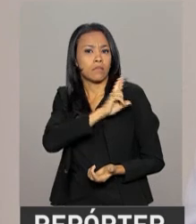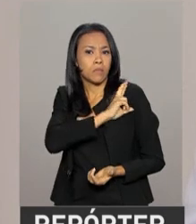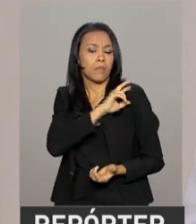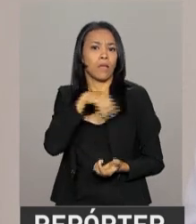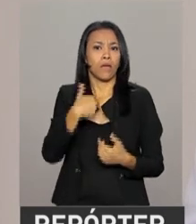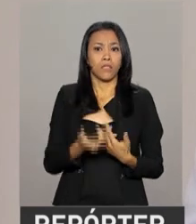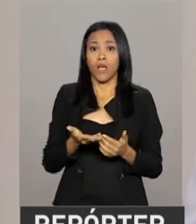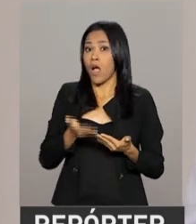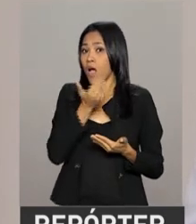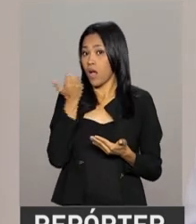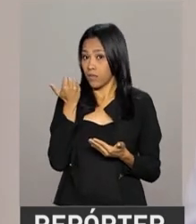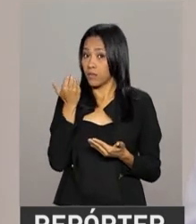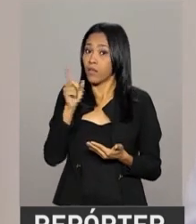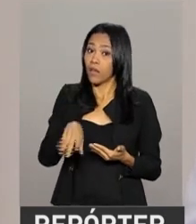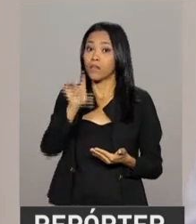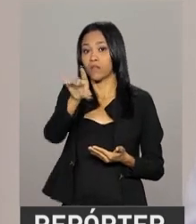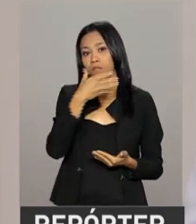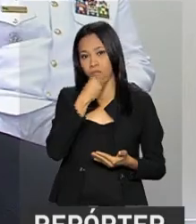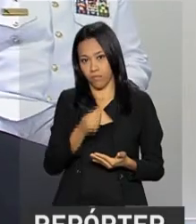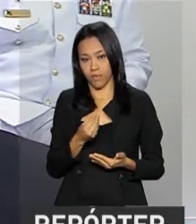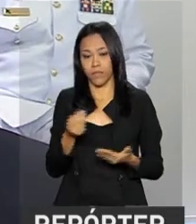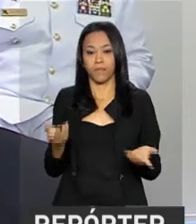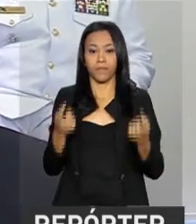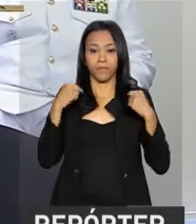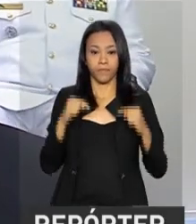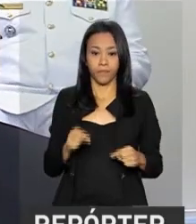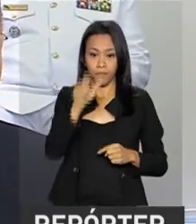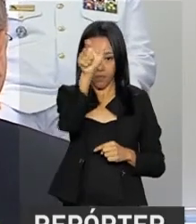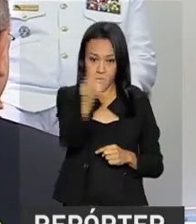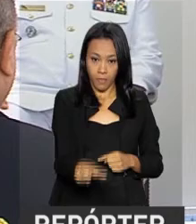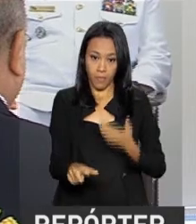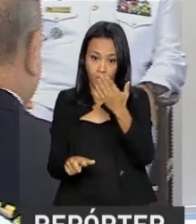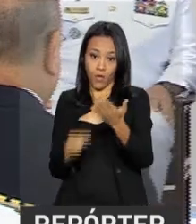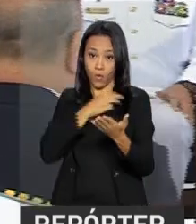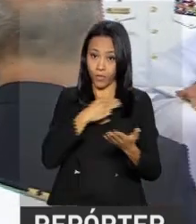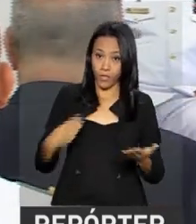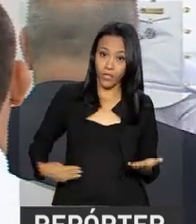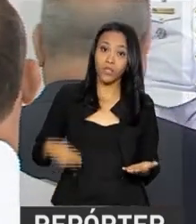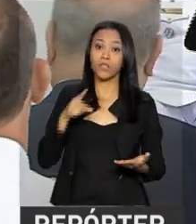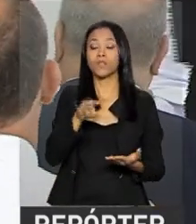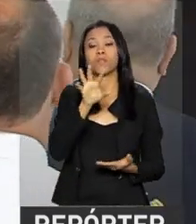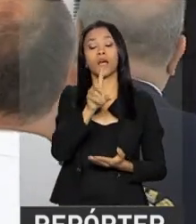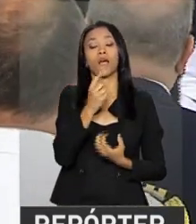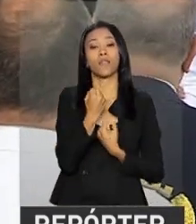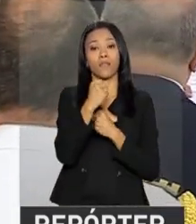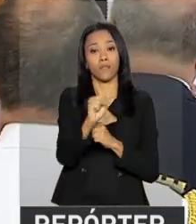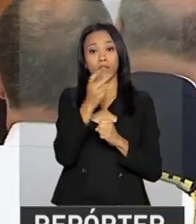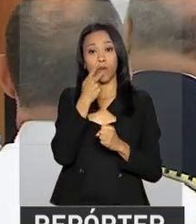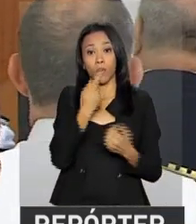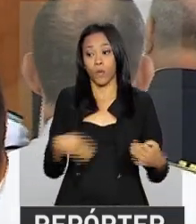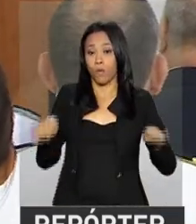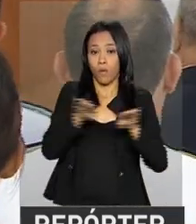outrora ocupados exclusivamente por homens já o ministro da defesa lembrou que a igualdade entre homens e mulheres é um